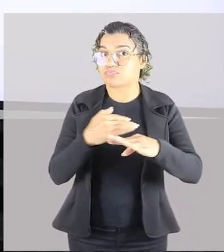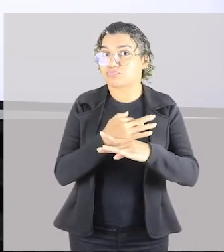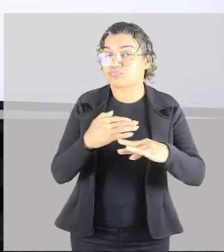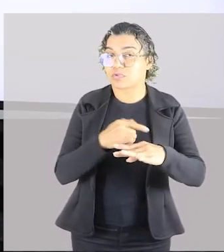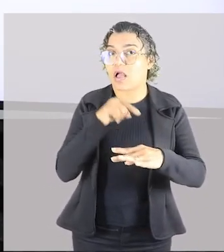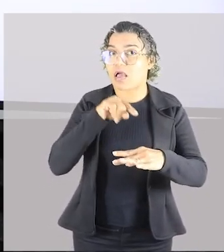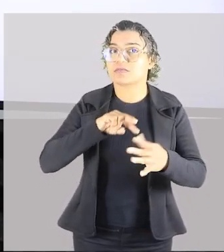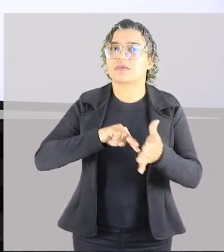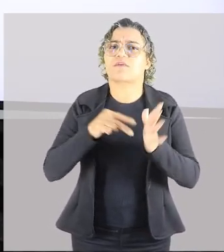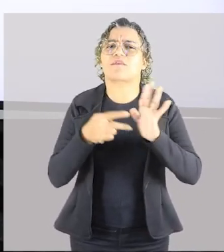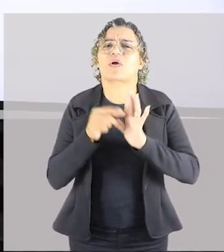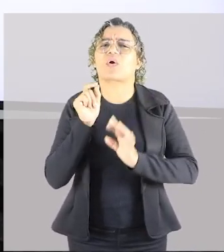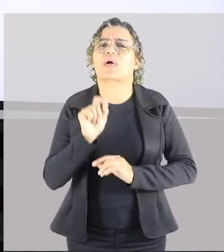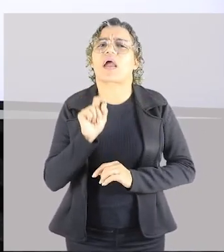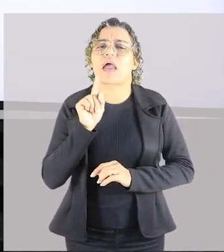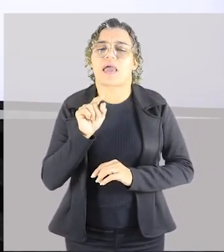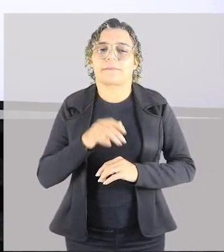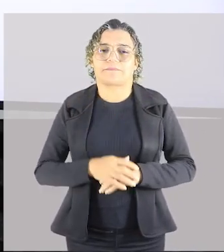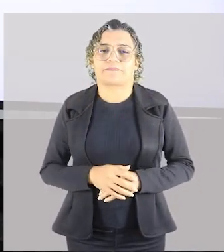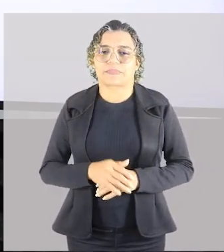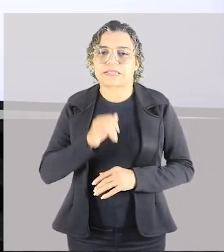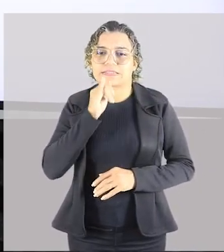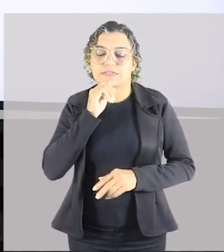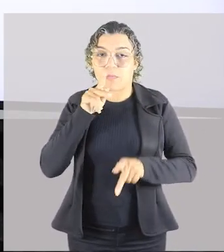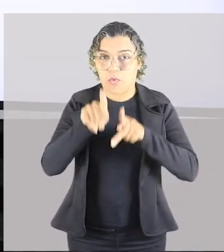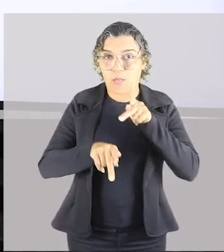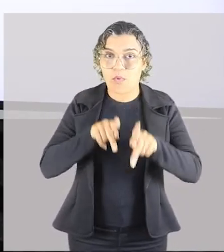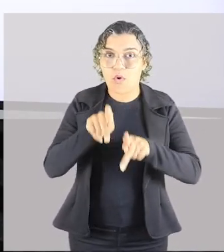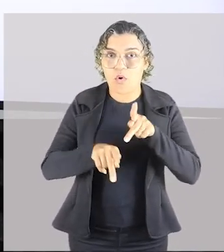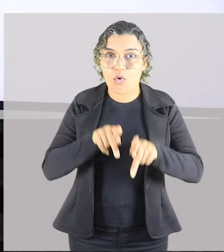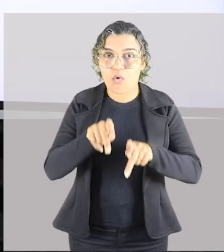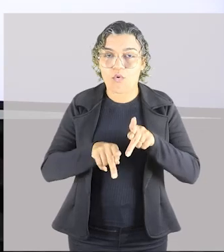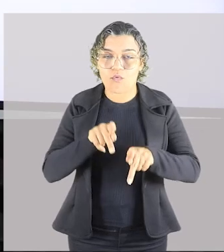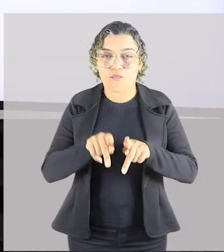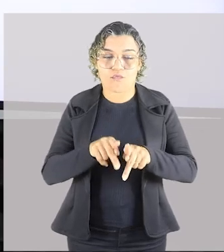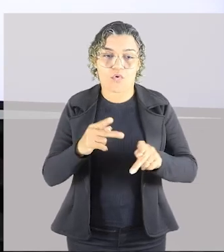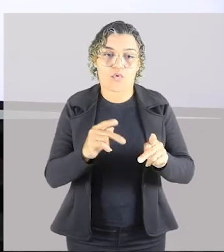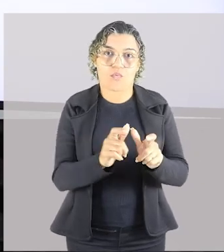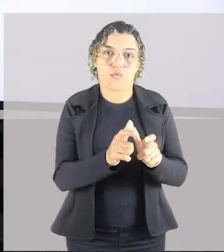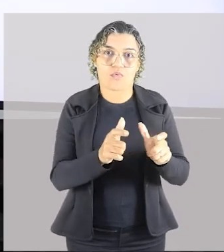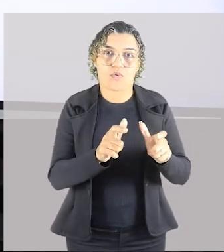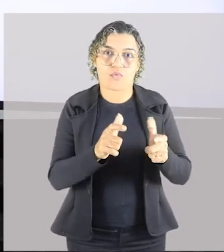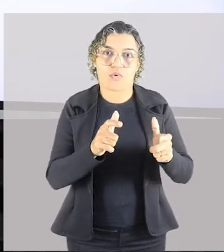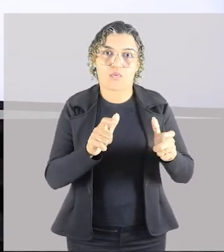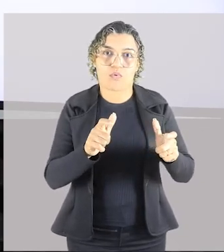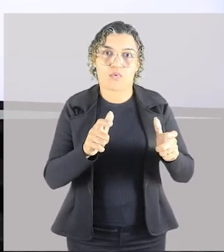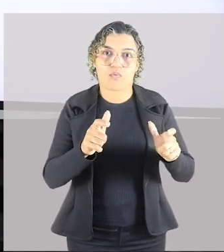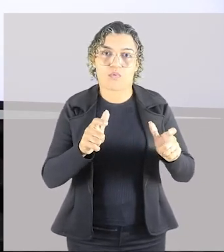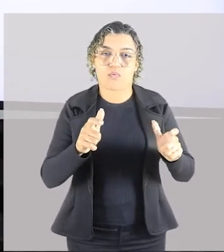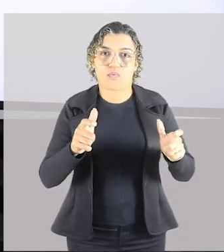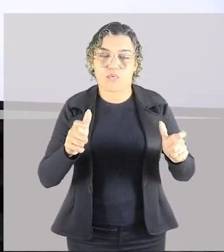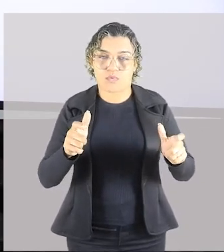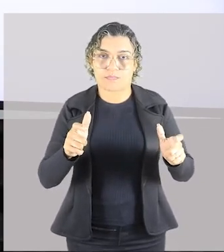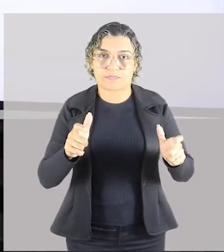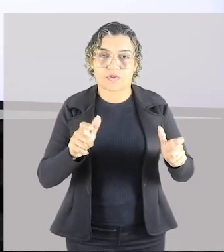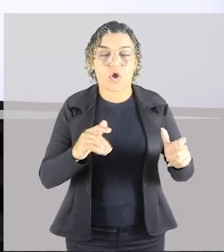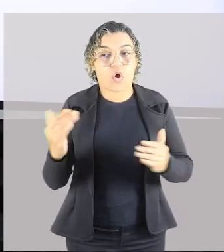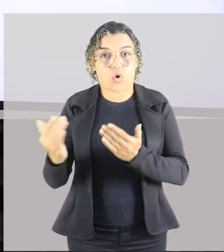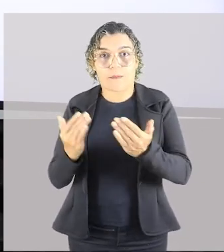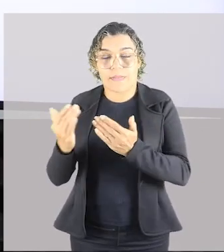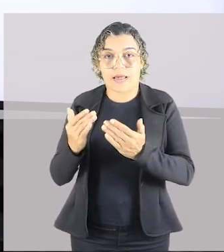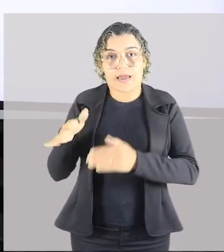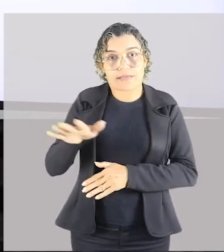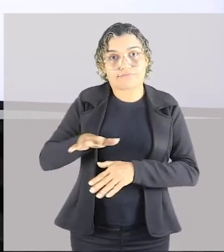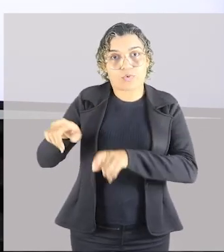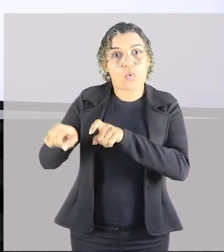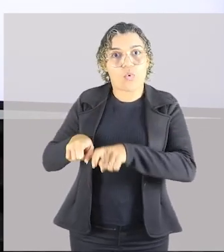nada mais é do que o aumento da população urbana em relação à sua população rural. Tá? Muita gente